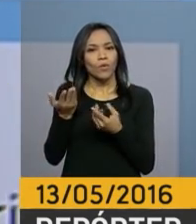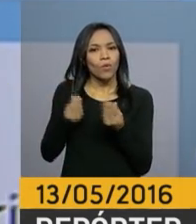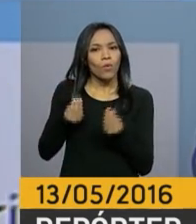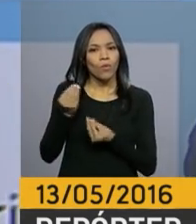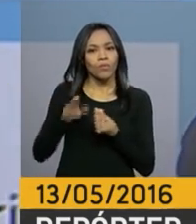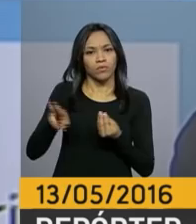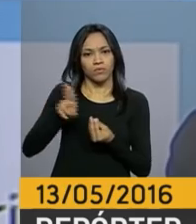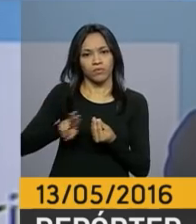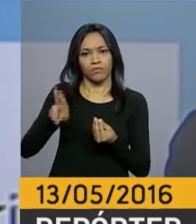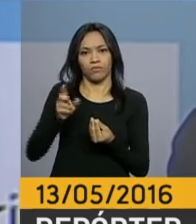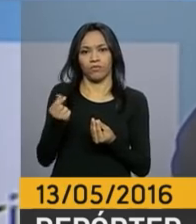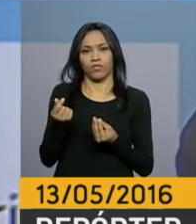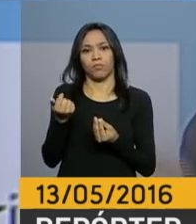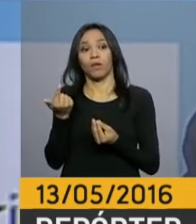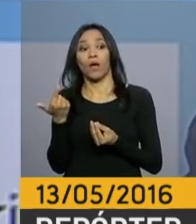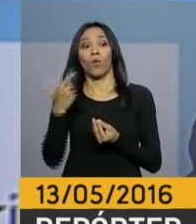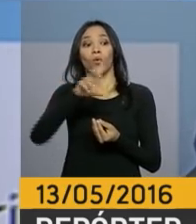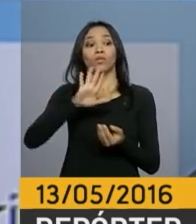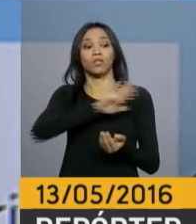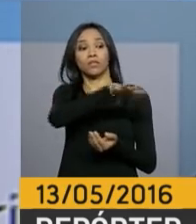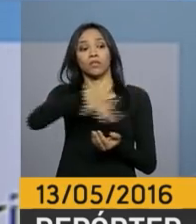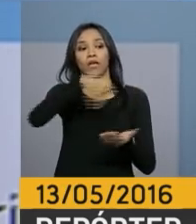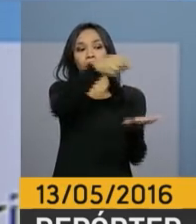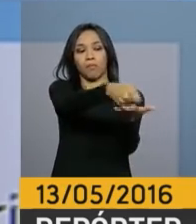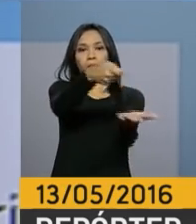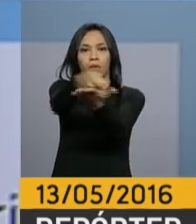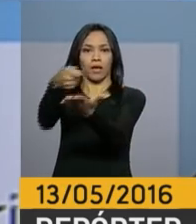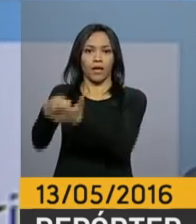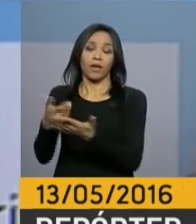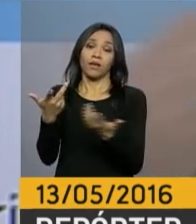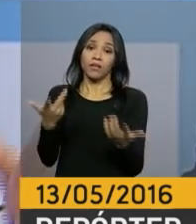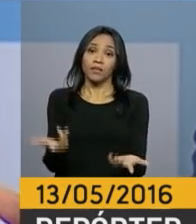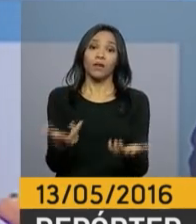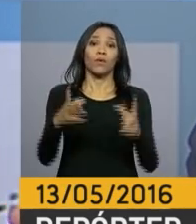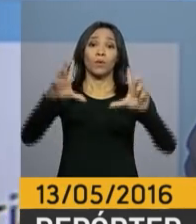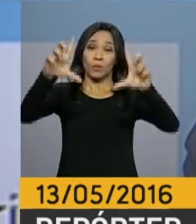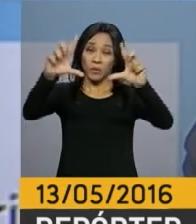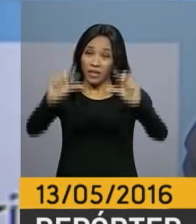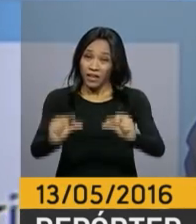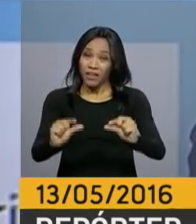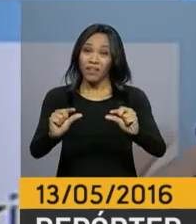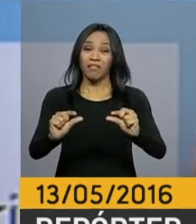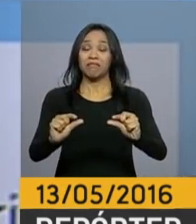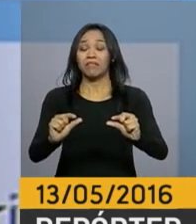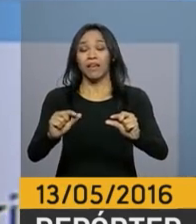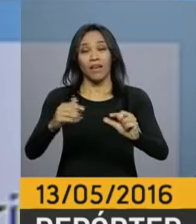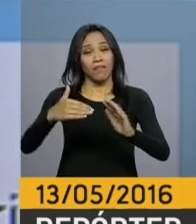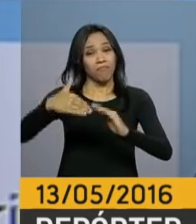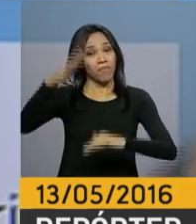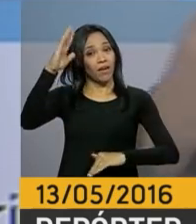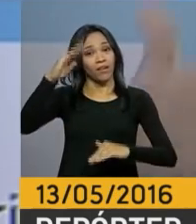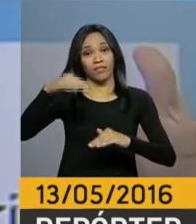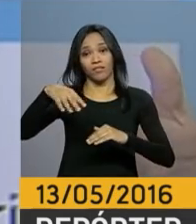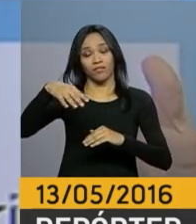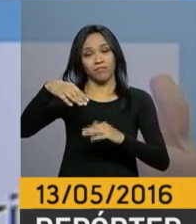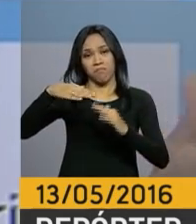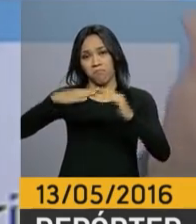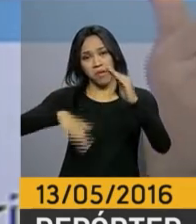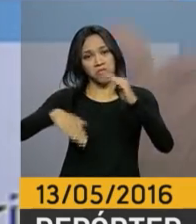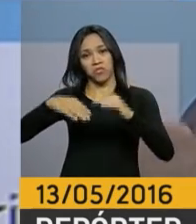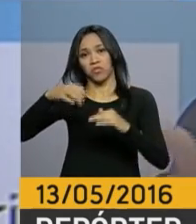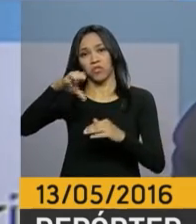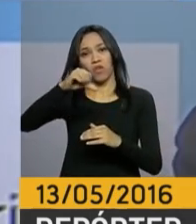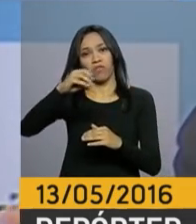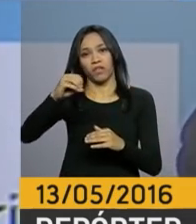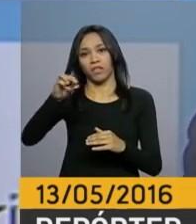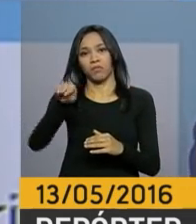estavam previstos anteriormente Como eu disse para vocês o déficit é muito mais do que os 96 milhões e se isso não estiver autorizado dentro da